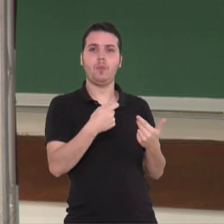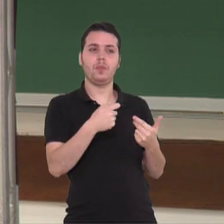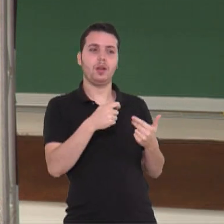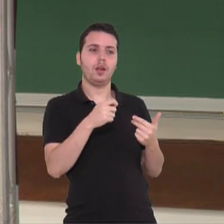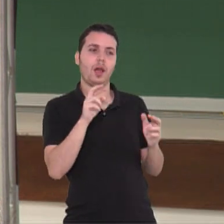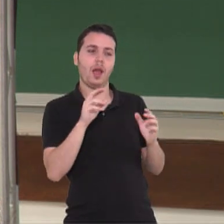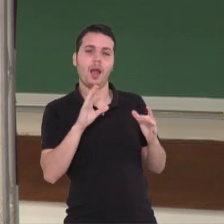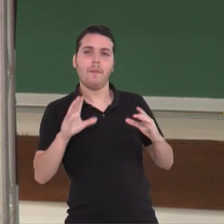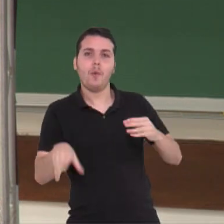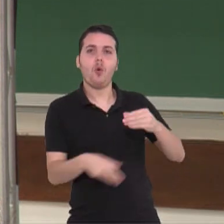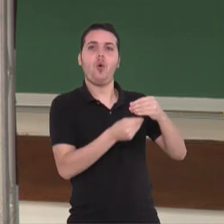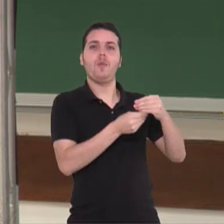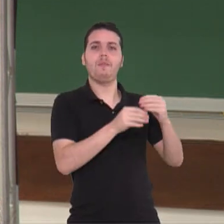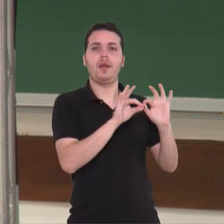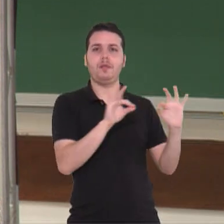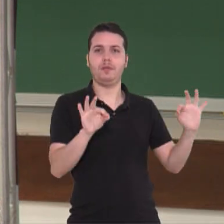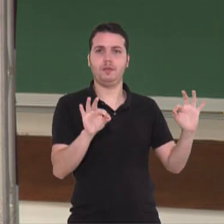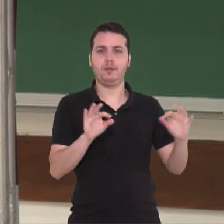ok?